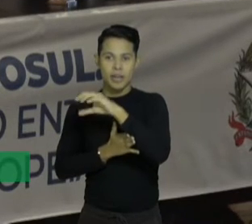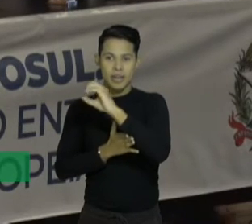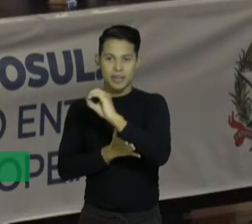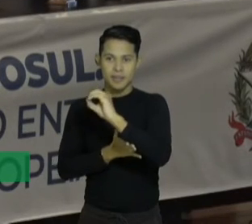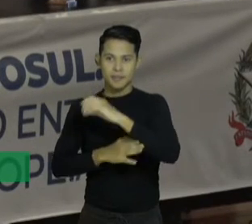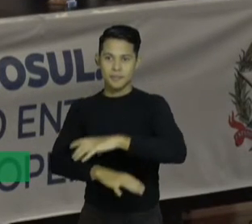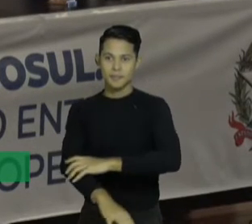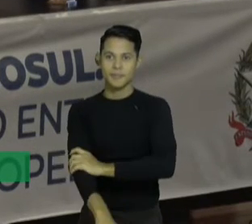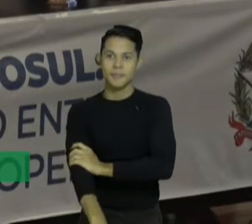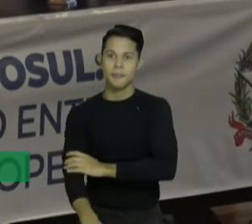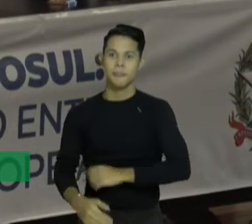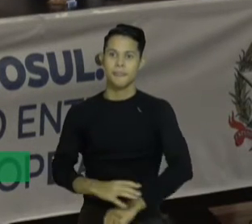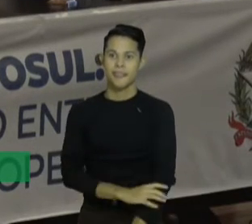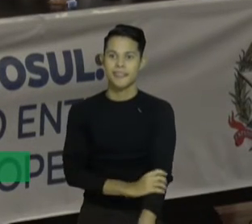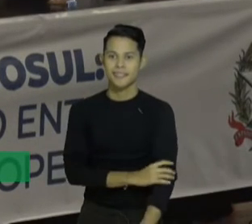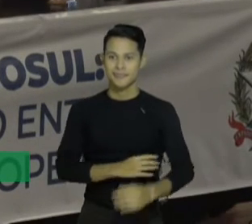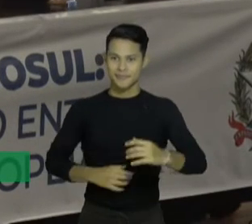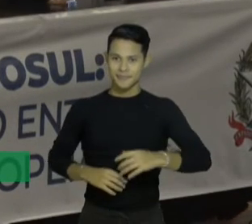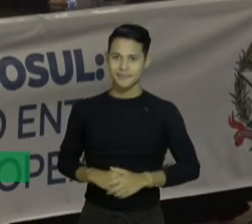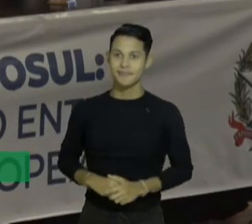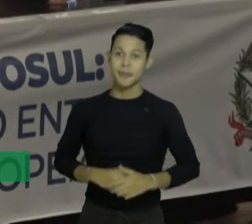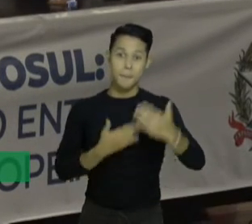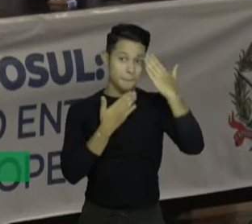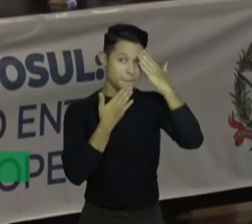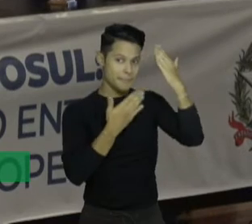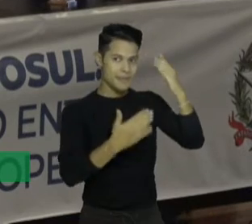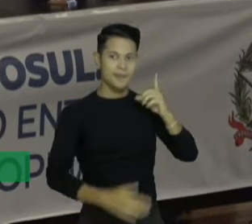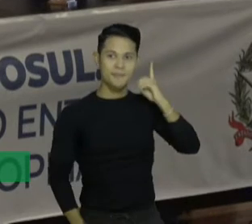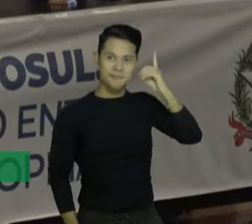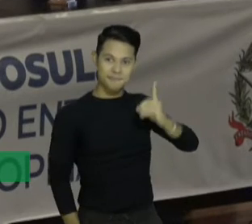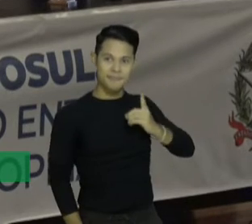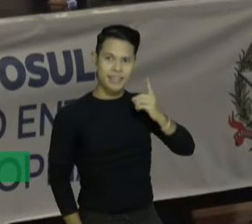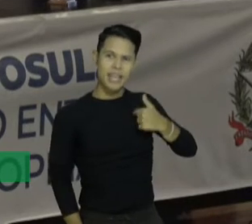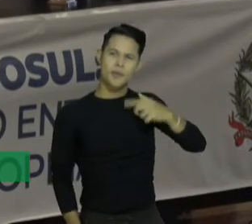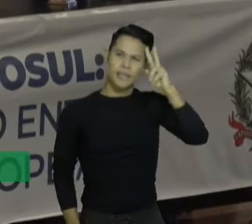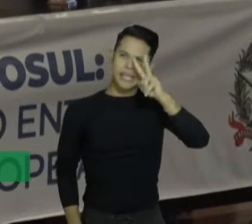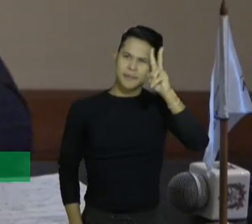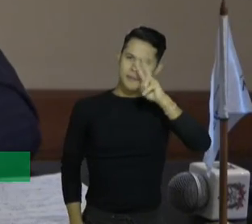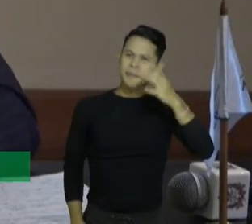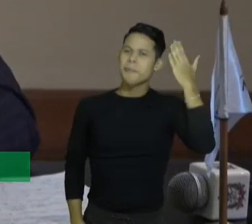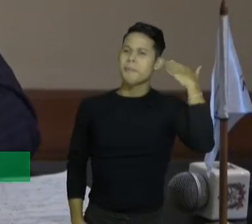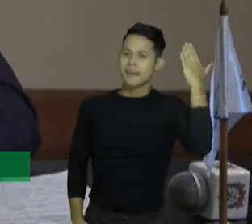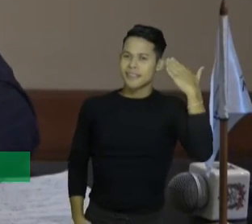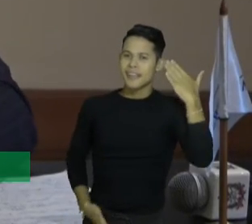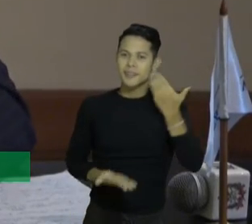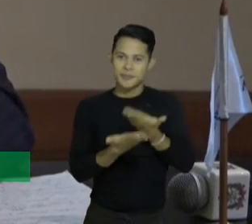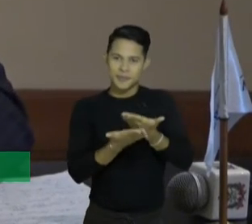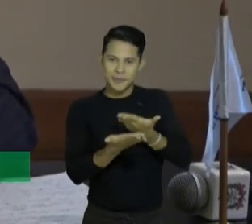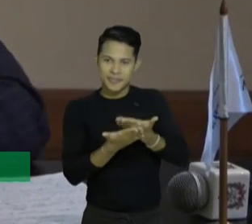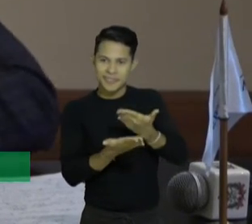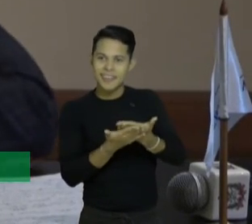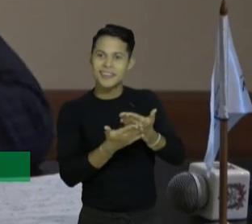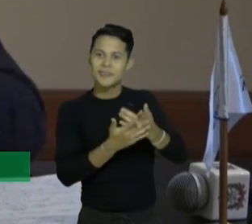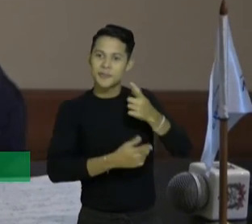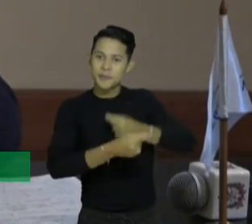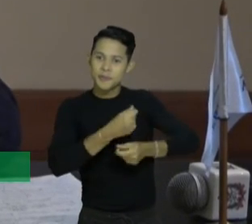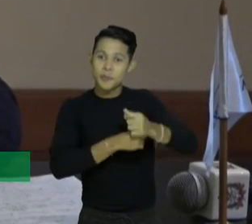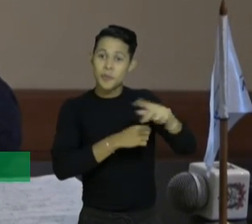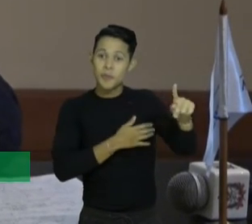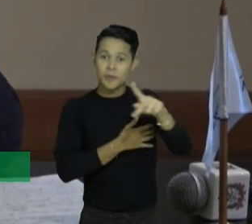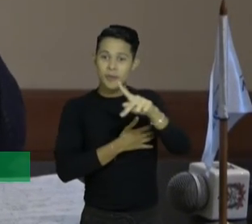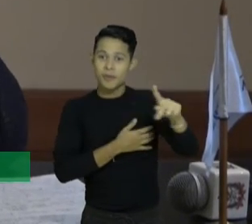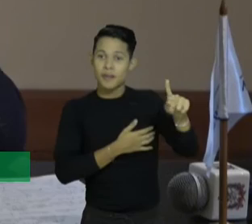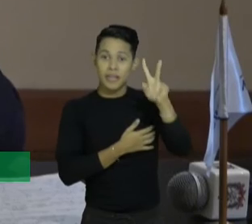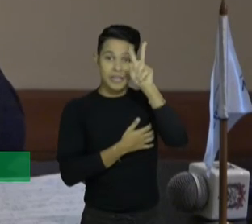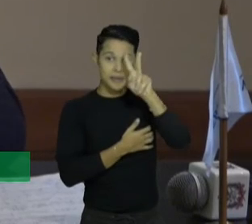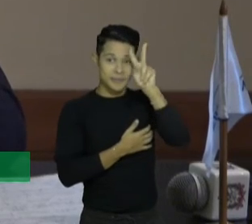Obrigado Deputado sabe que quando eu tava estudando economia eu tinha um professor contou uma uma historinha uma parábola em que